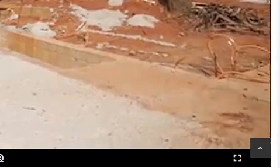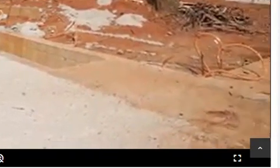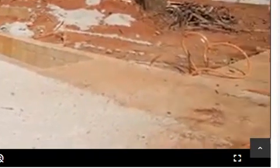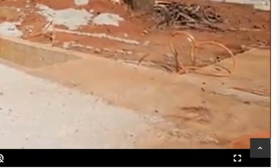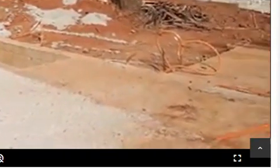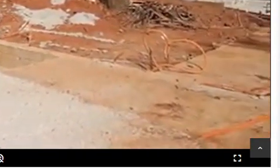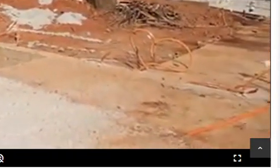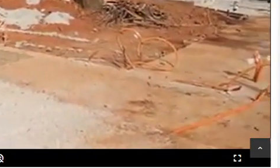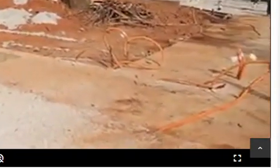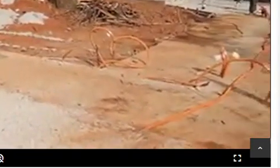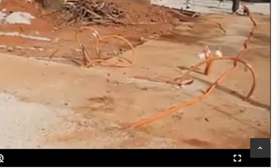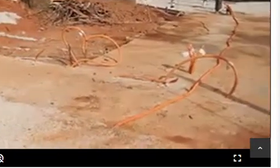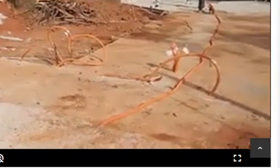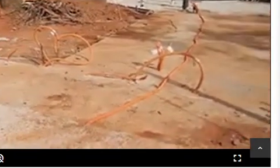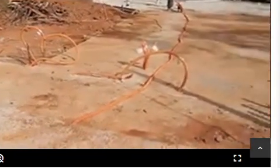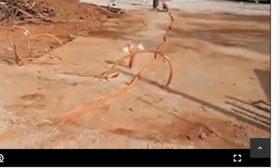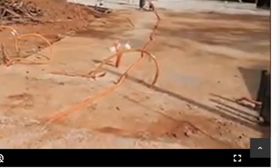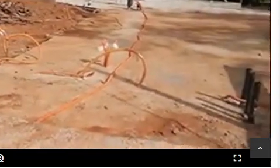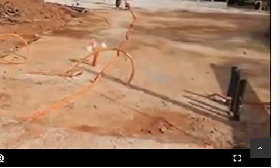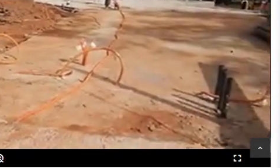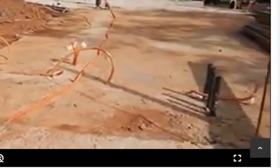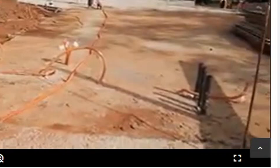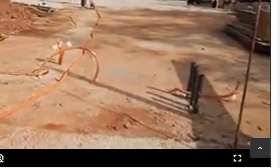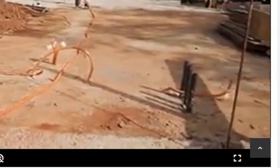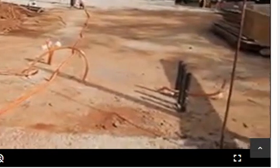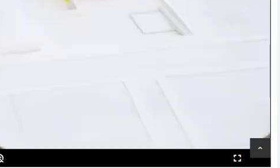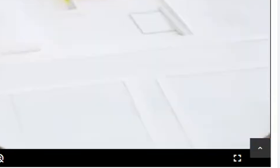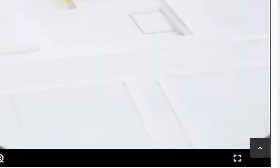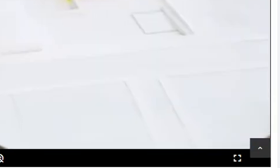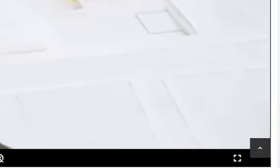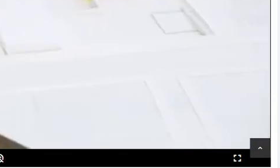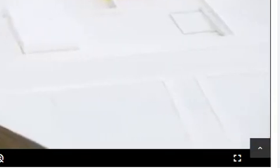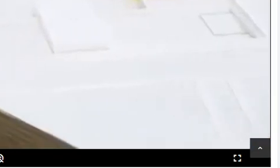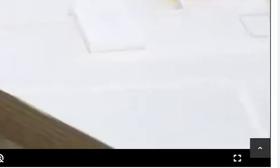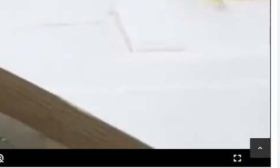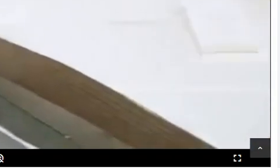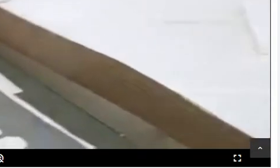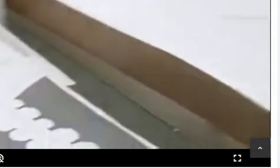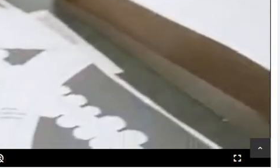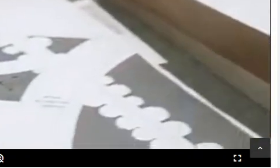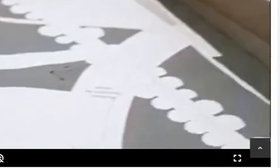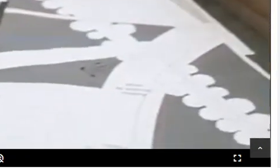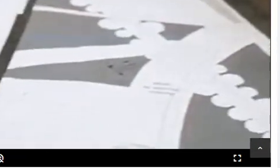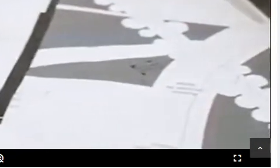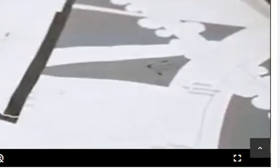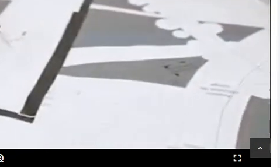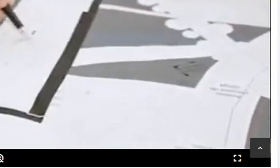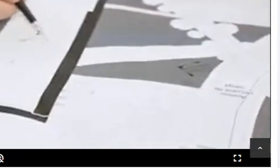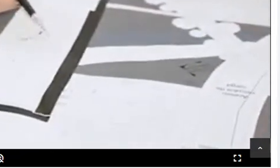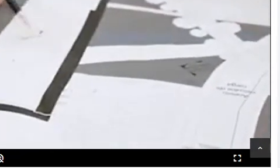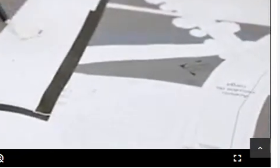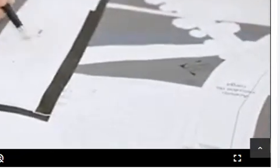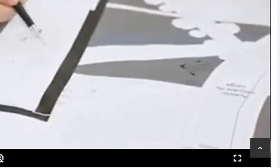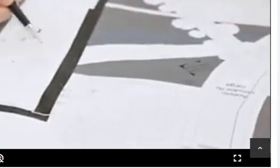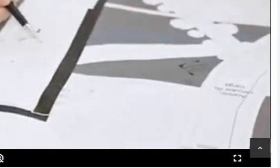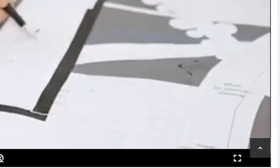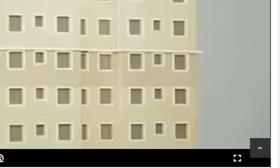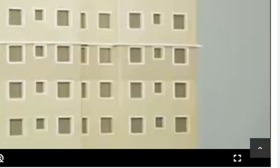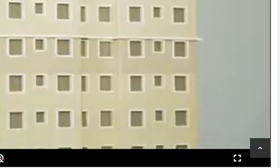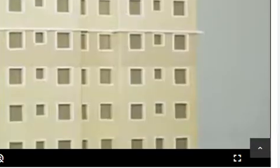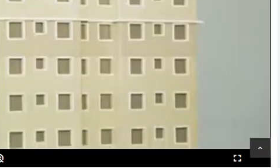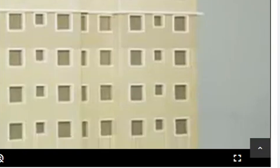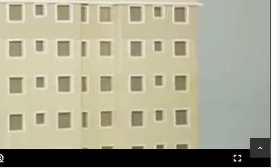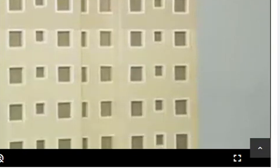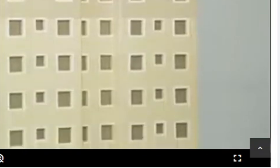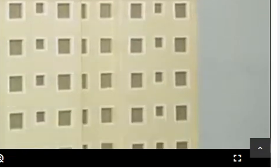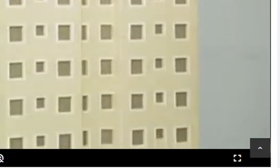Iniciar uma obra do zero necessita de muitos cálculos e planejamento. Fazer um bom orçamento é fundamental para que o projeto saia do papel.